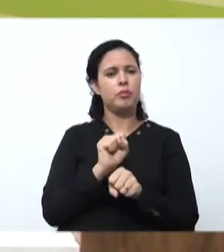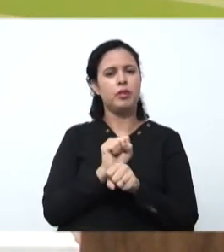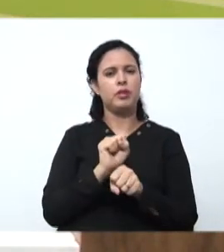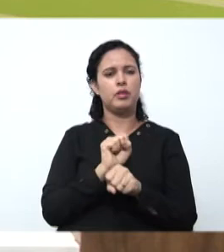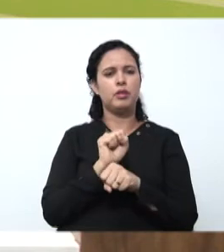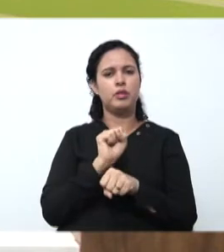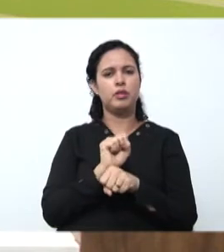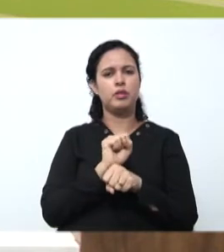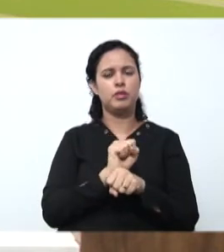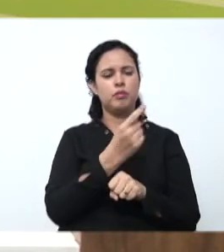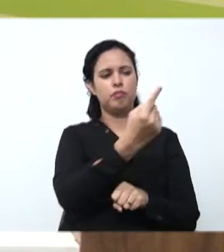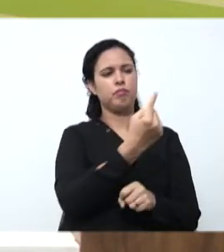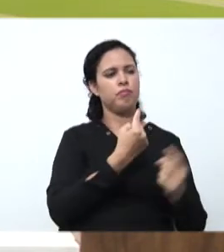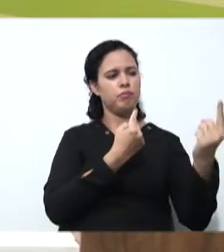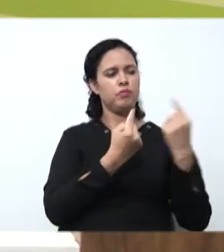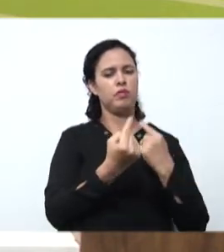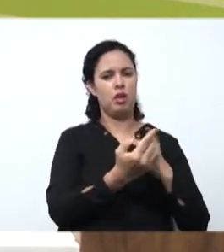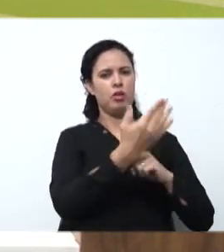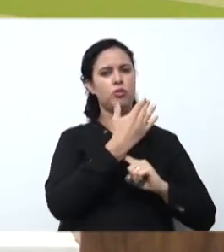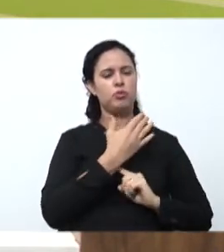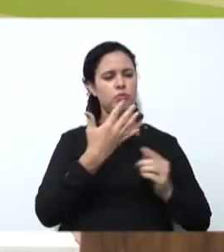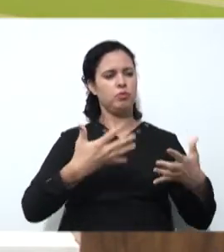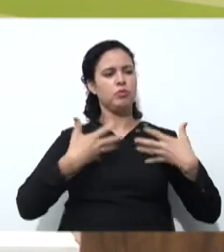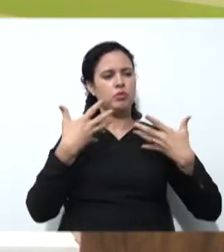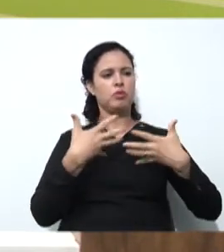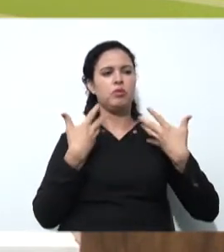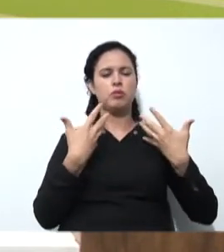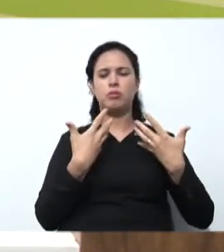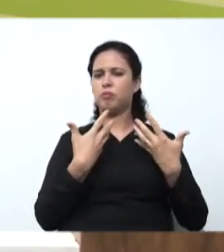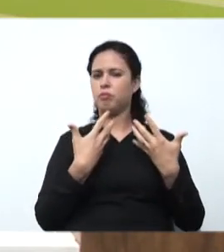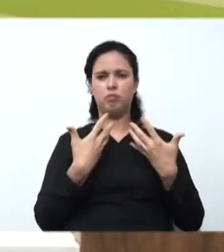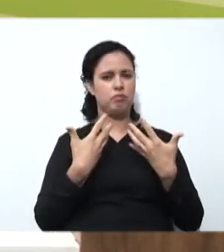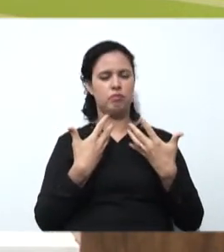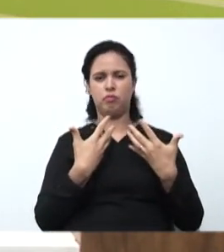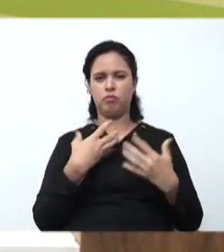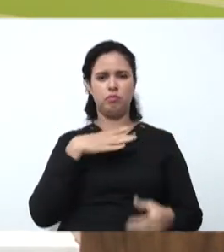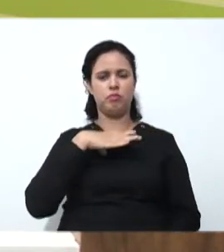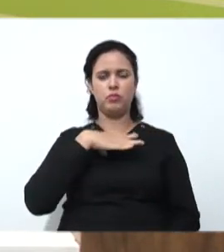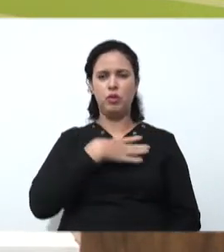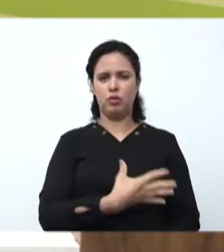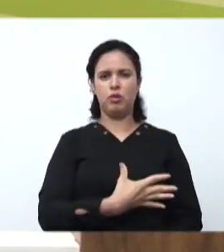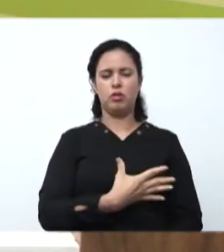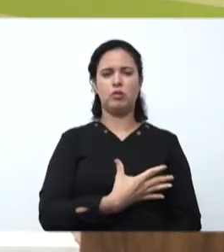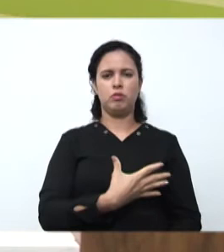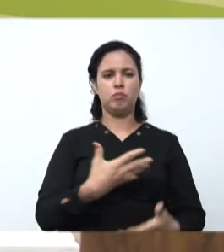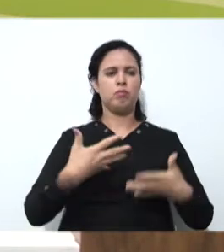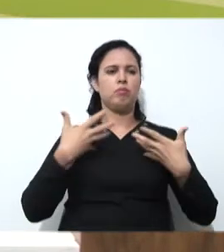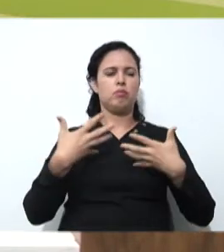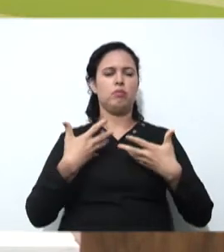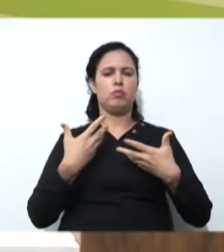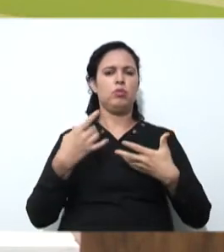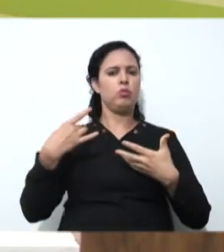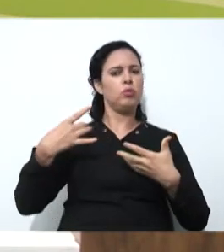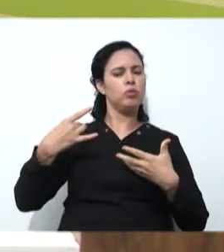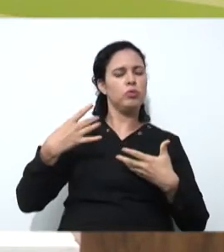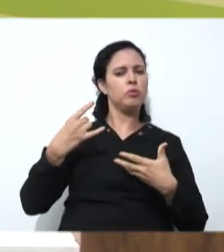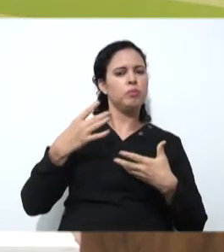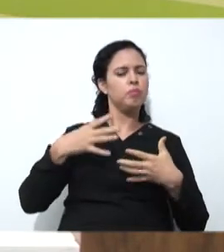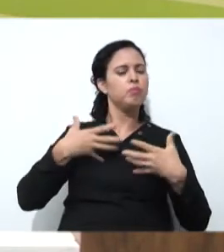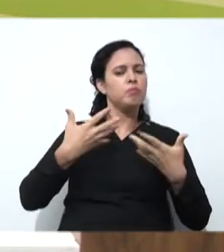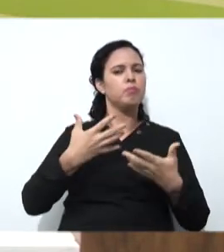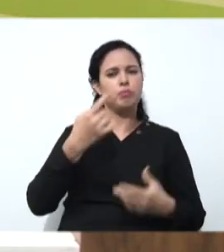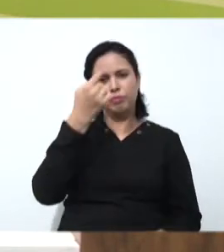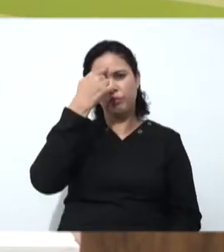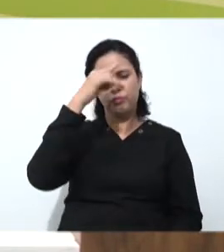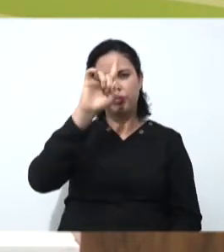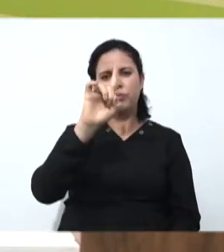é? Ser motivado a empreender, né? Ele, a partir da sua criatividade, a partir das